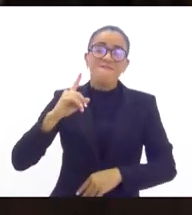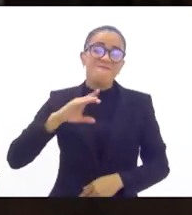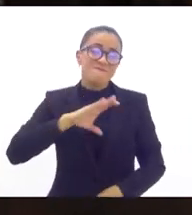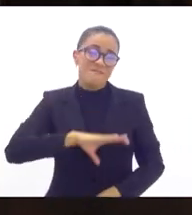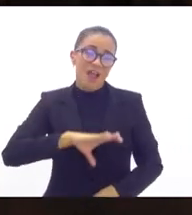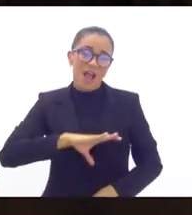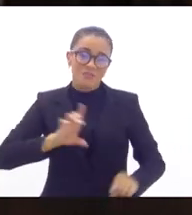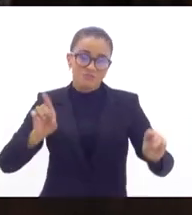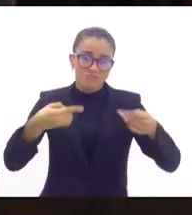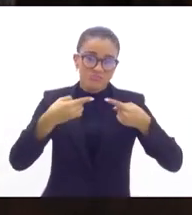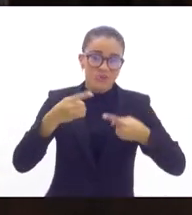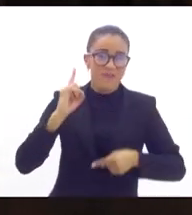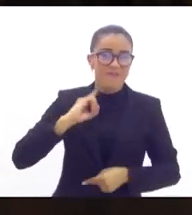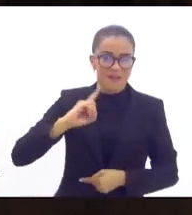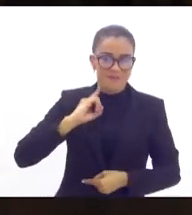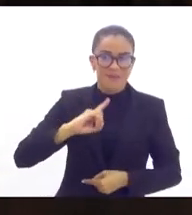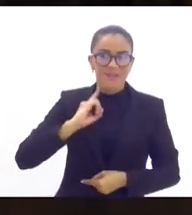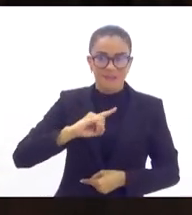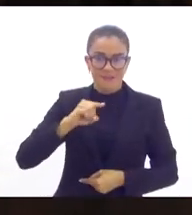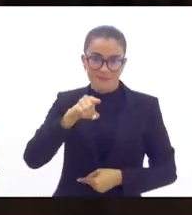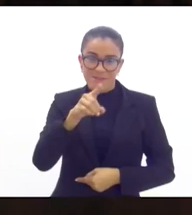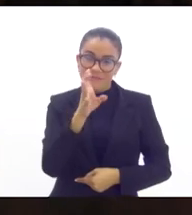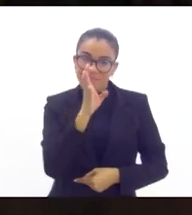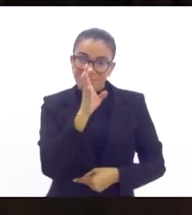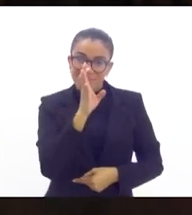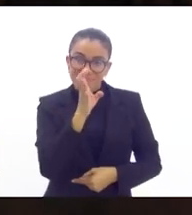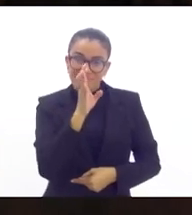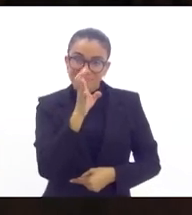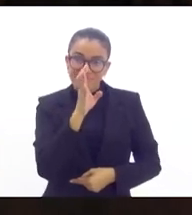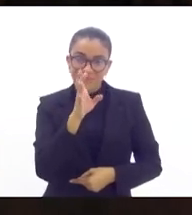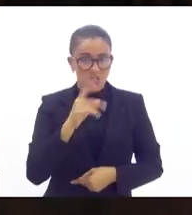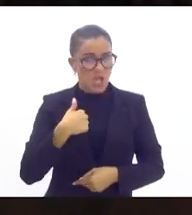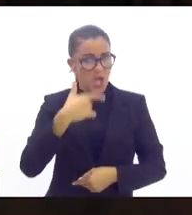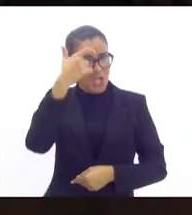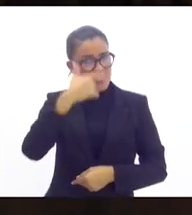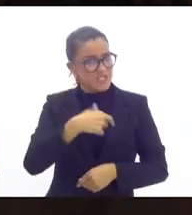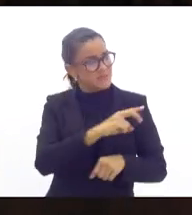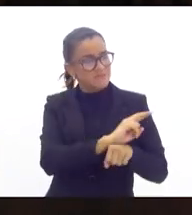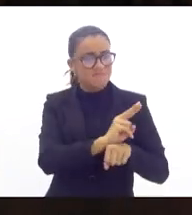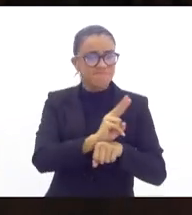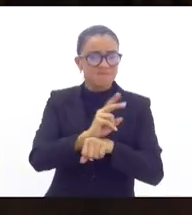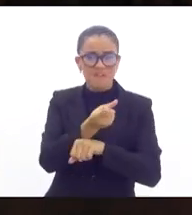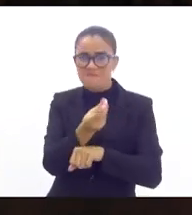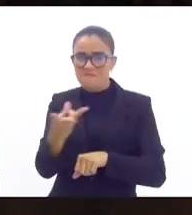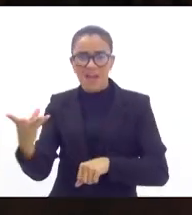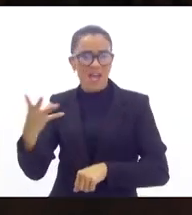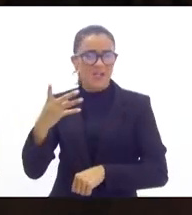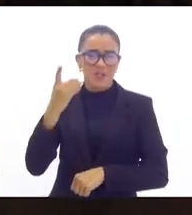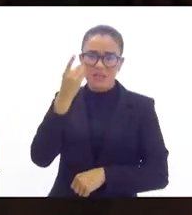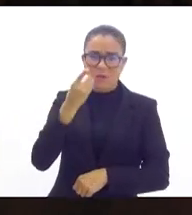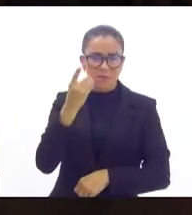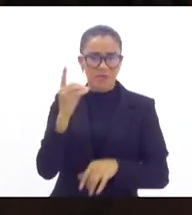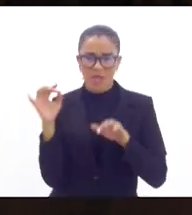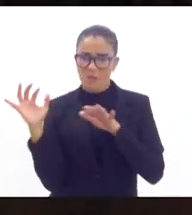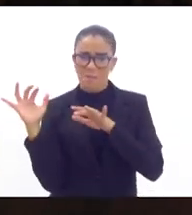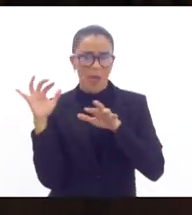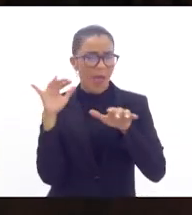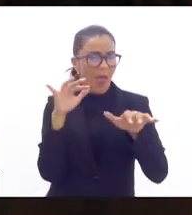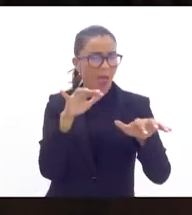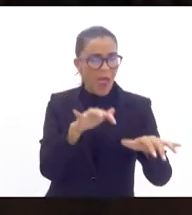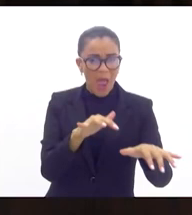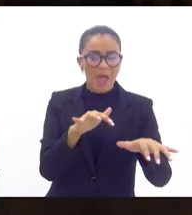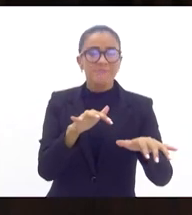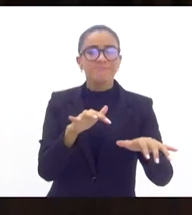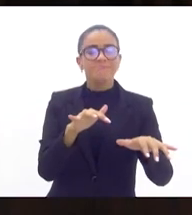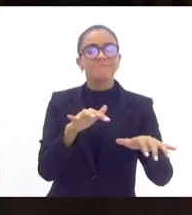Flamengo vocês assistiram aquele nosso lá de fiscalização de vários Deputados de várias comissões reunimos para